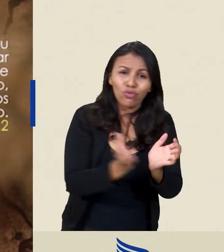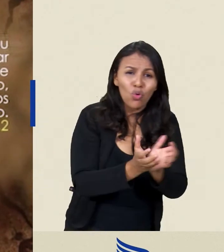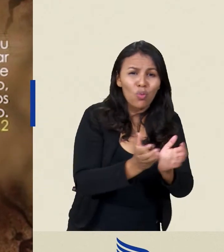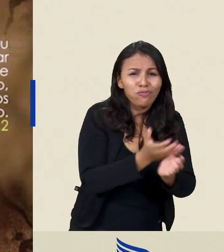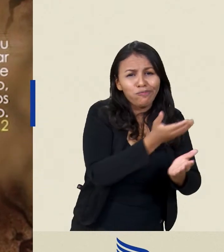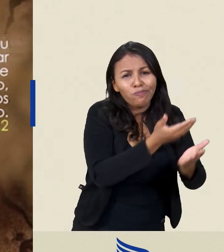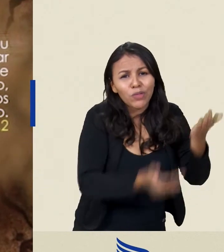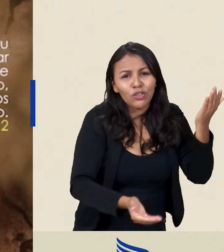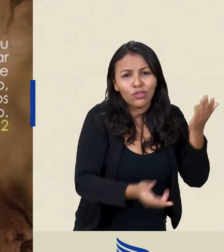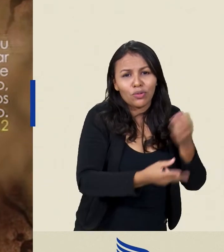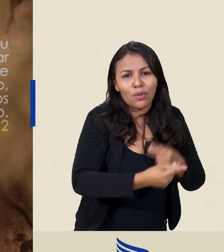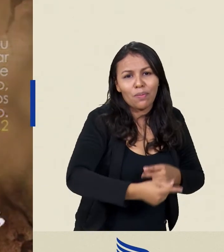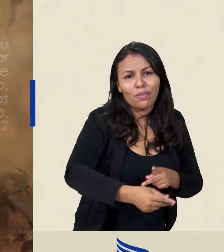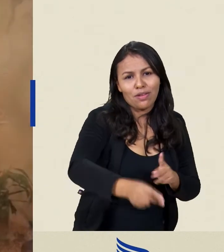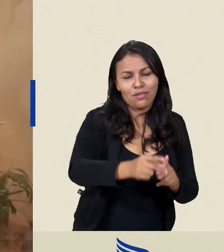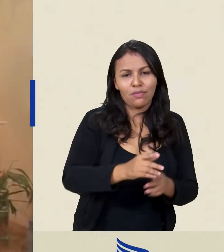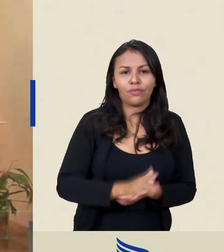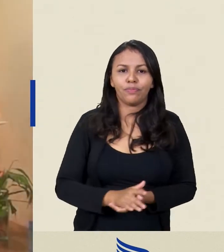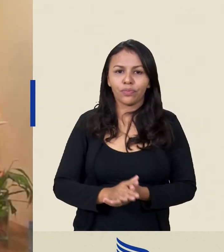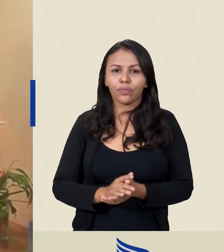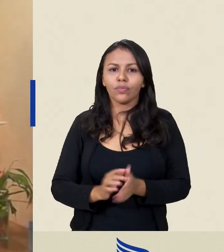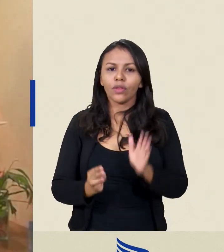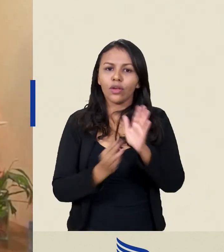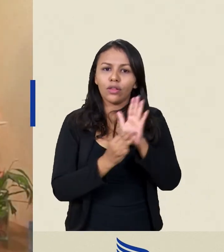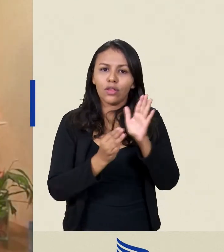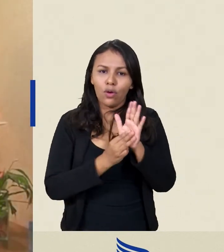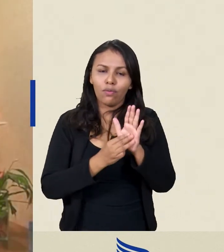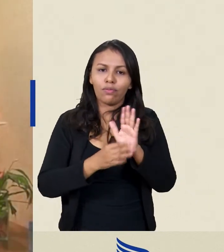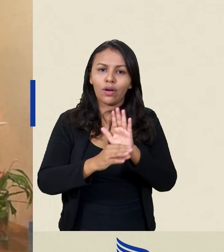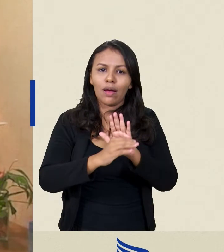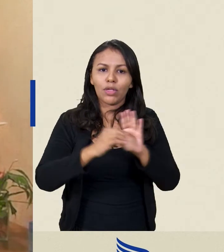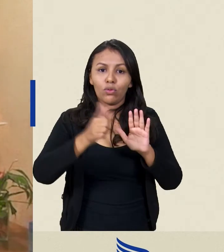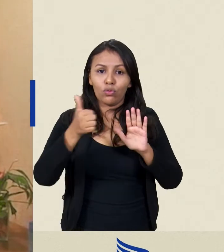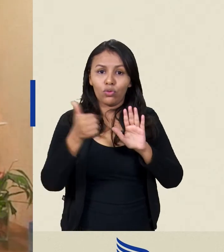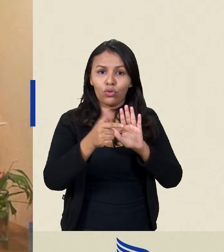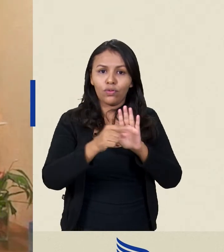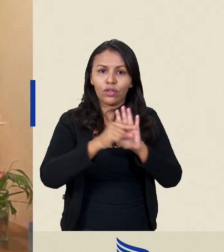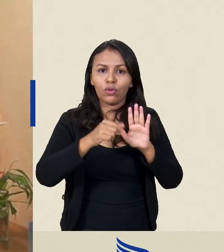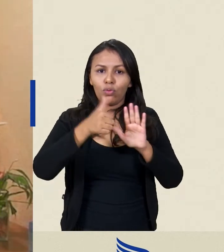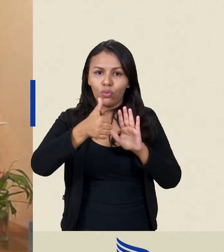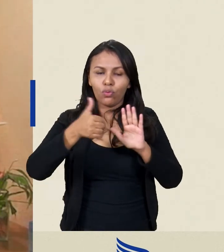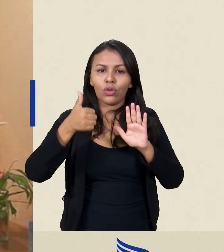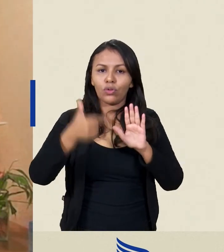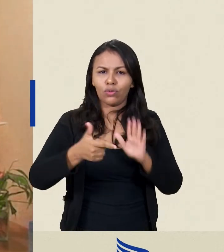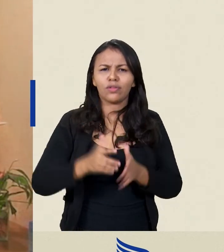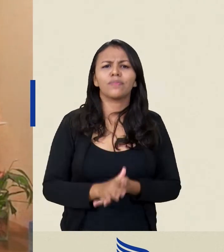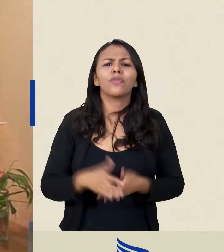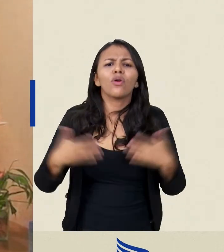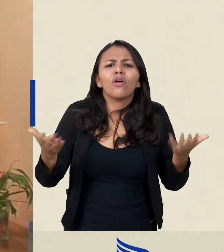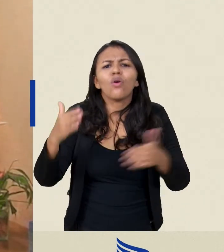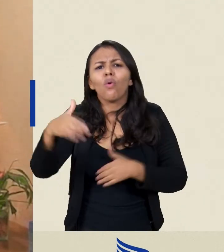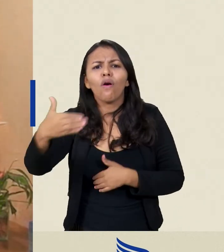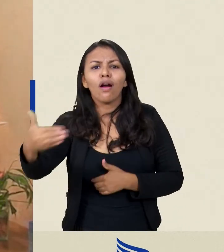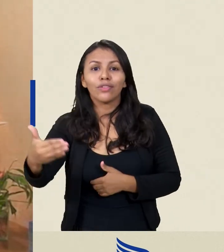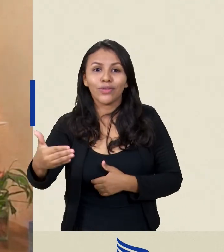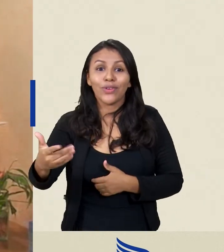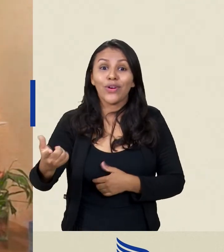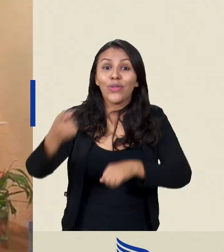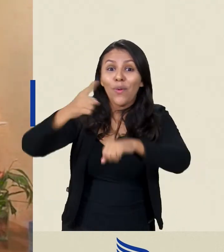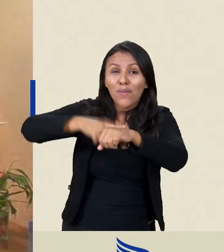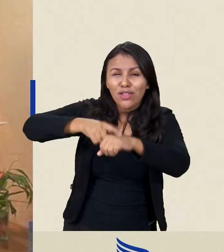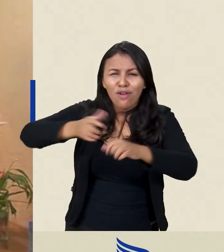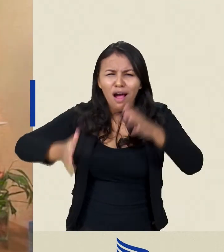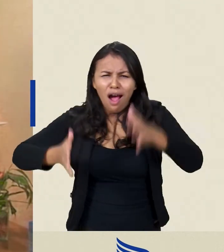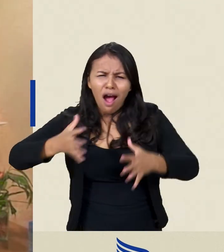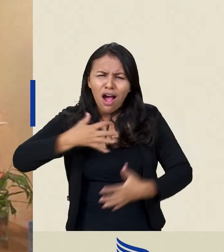Daniel 12, 1 e 2. Essa ressurreição especial ocorrerá no tempo de angústia que